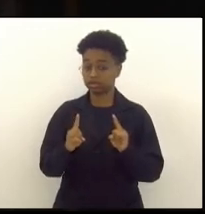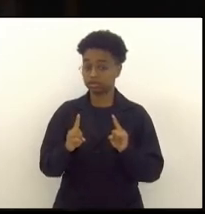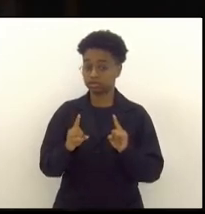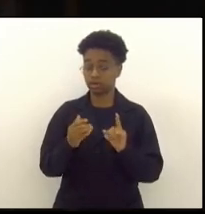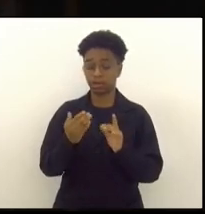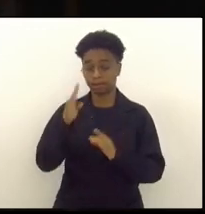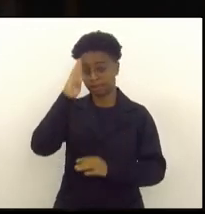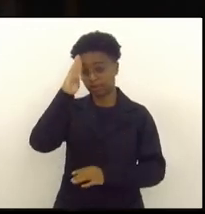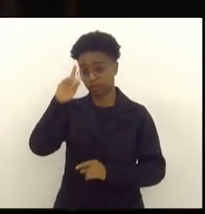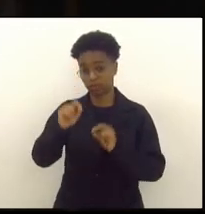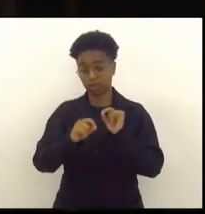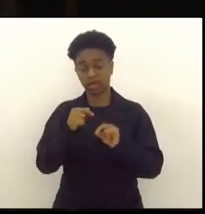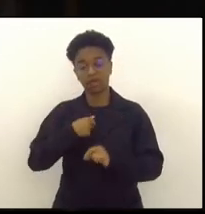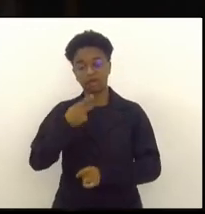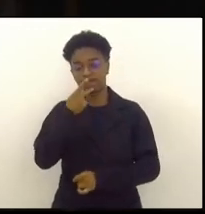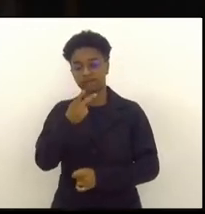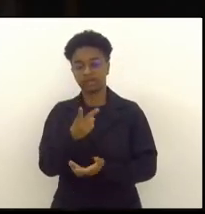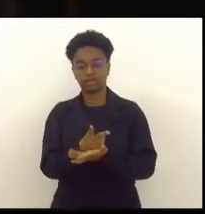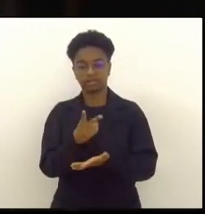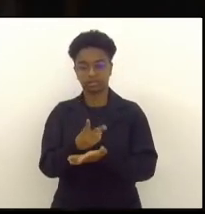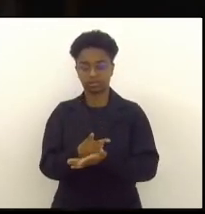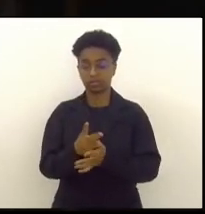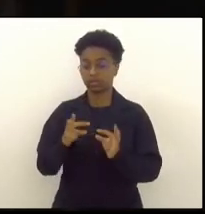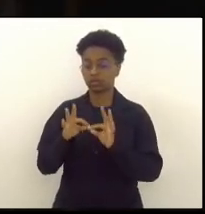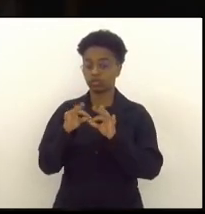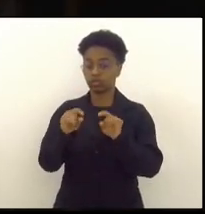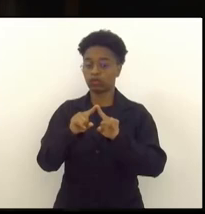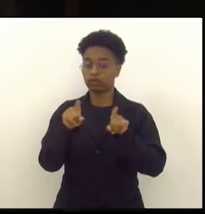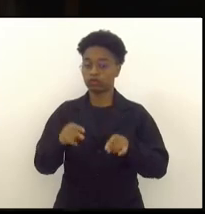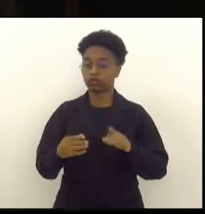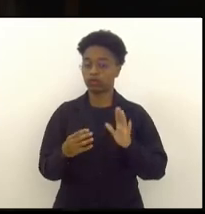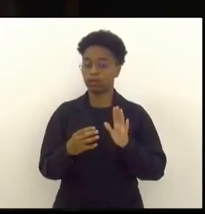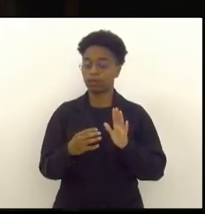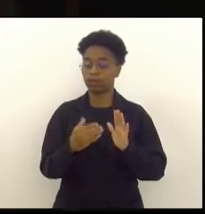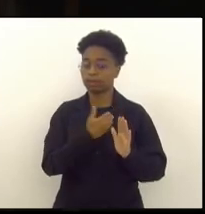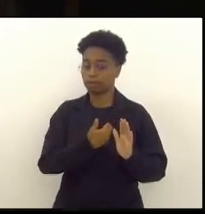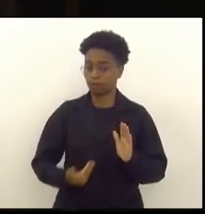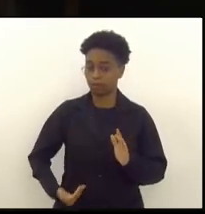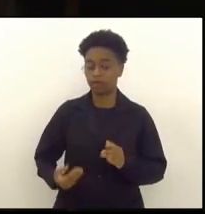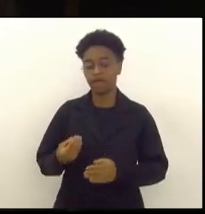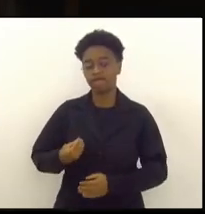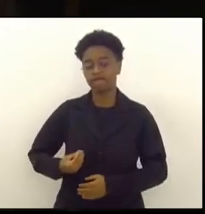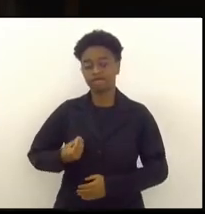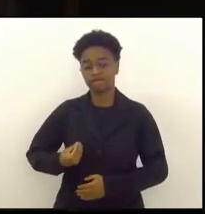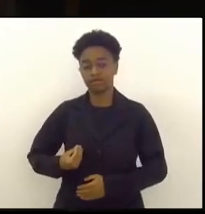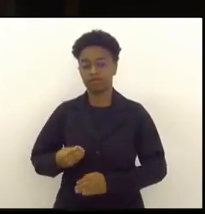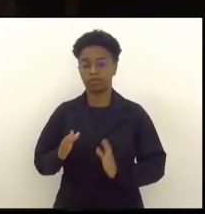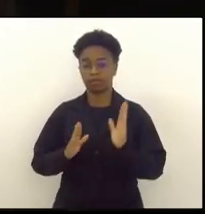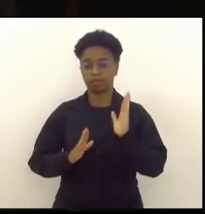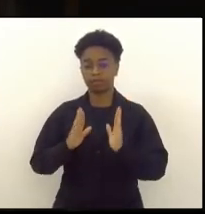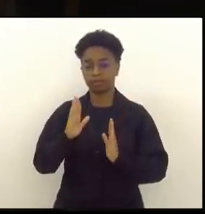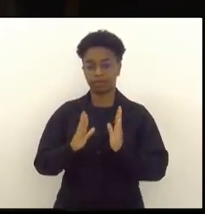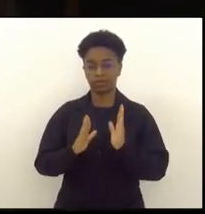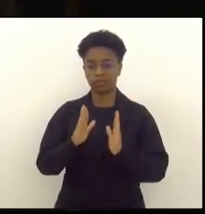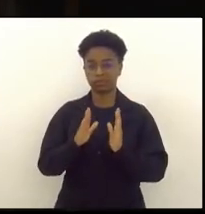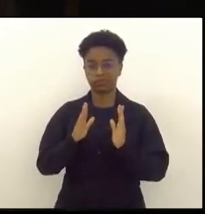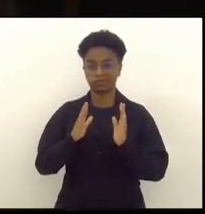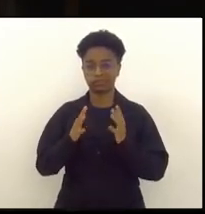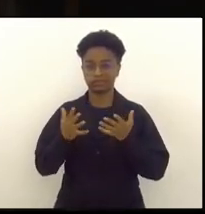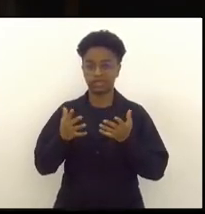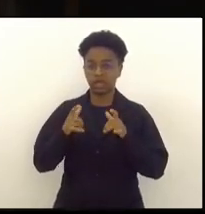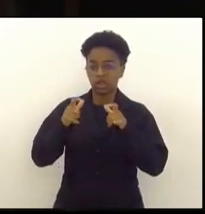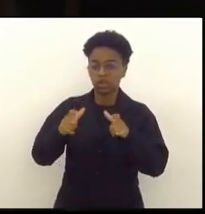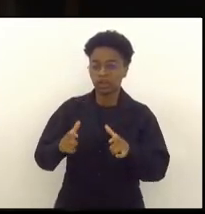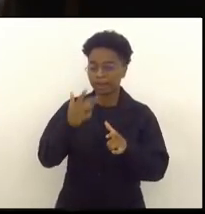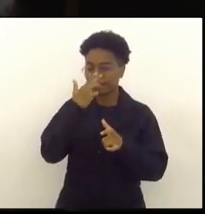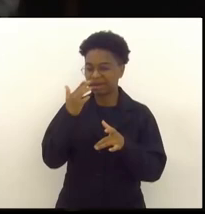dizer que todo servidor público vive num triângulo das Bermudas. Todos nós que somos servidores públicos. Há um triângulo